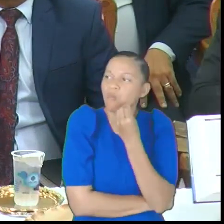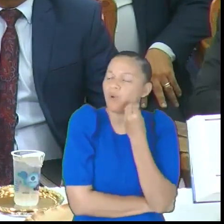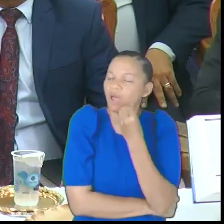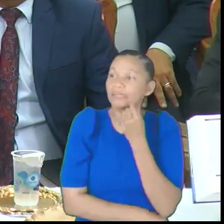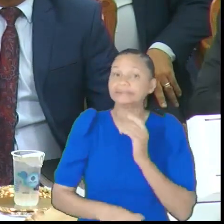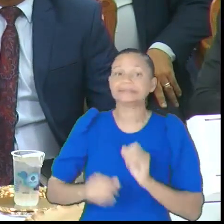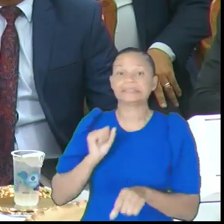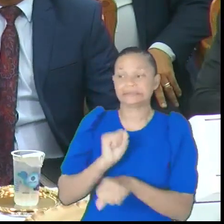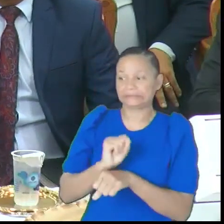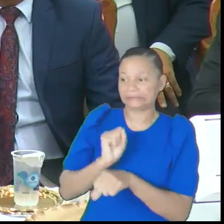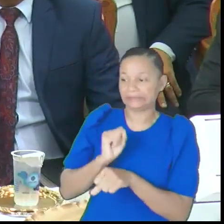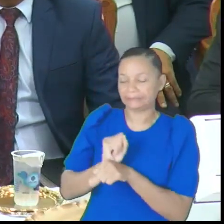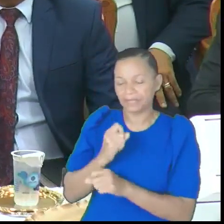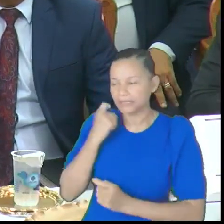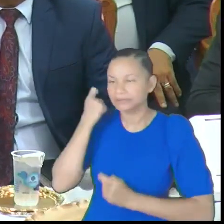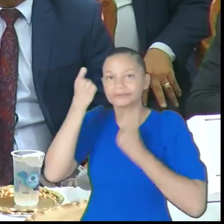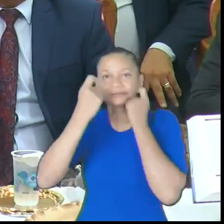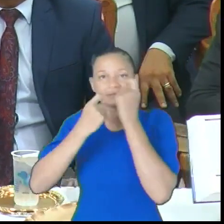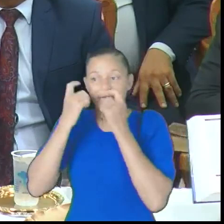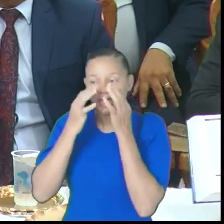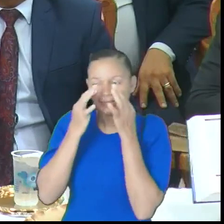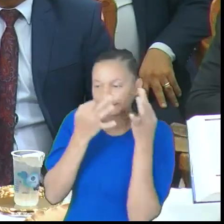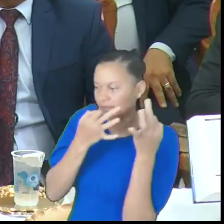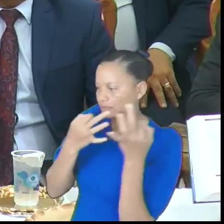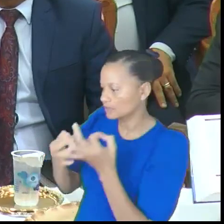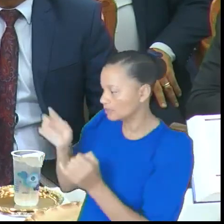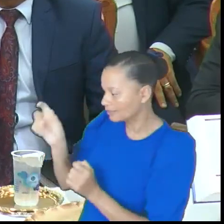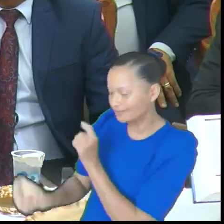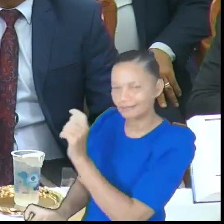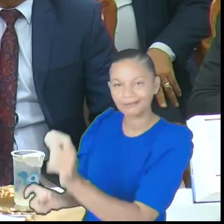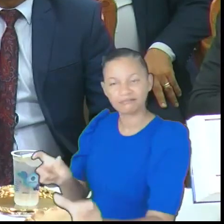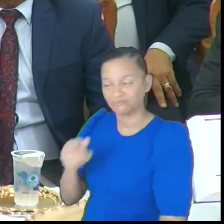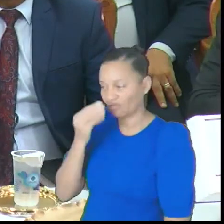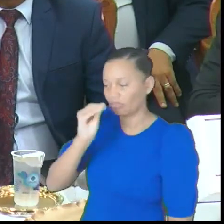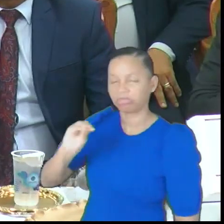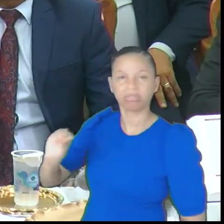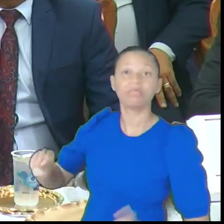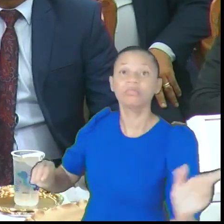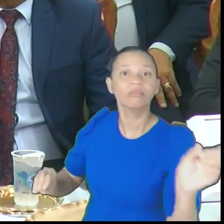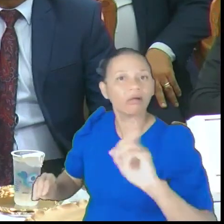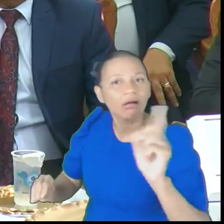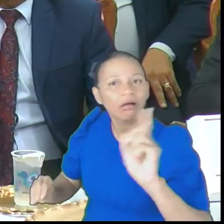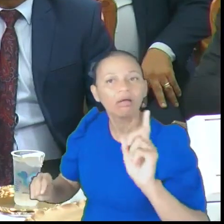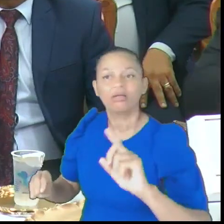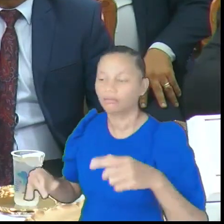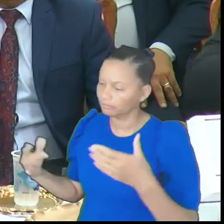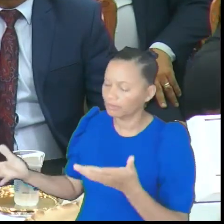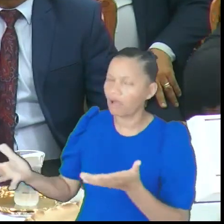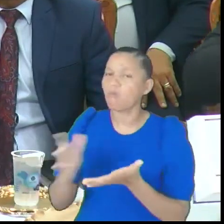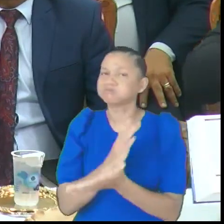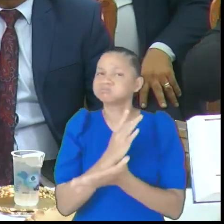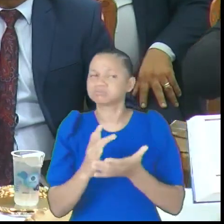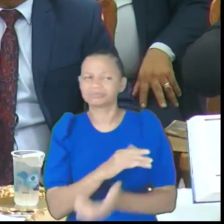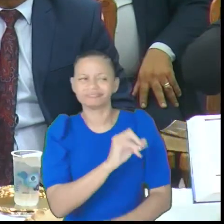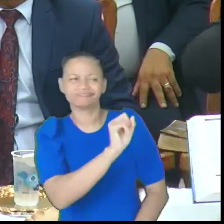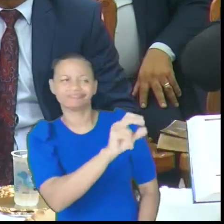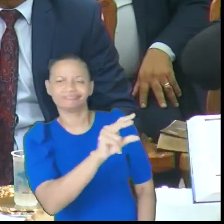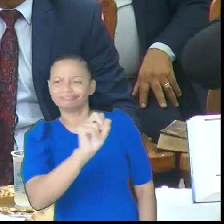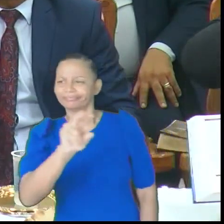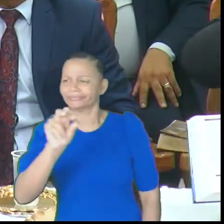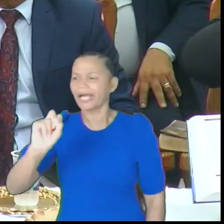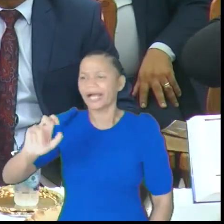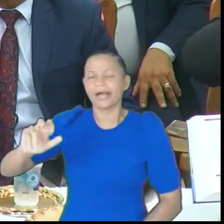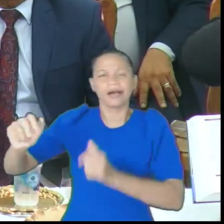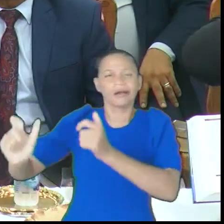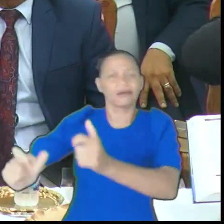e esperar e dar atenção ao seu semelhante. É comum ver em alguns lugares algumas pessoas